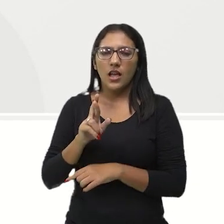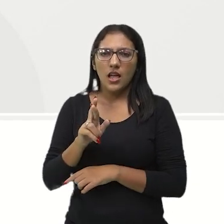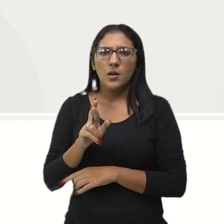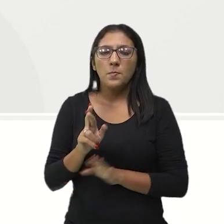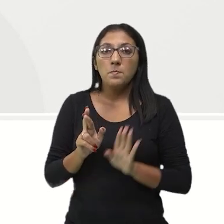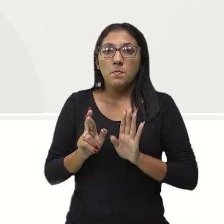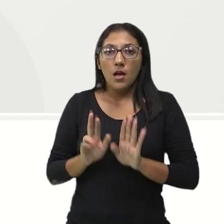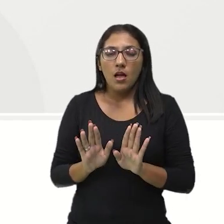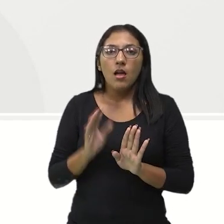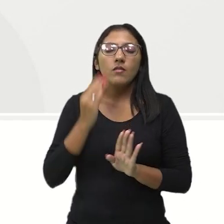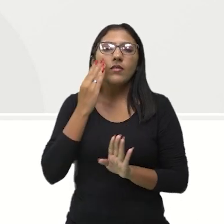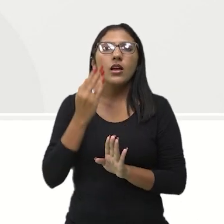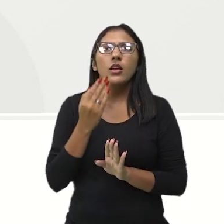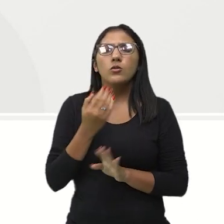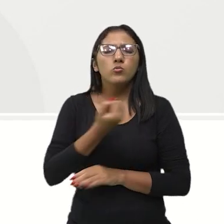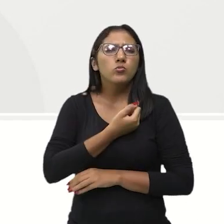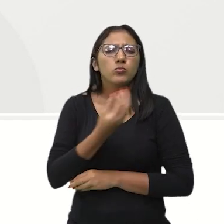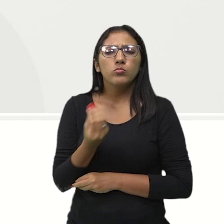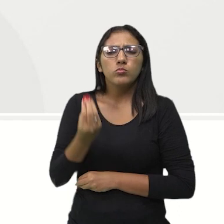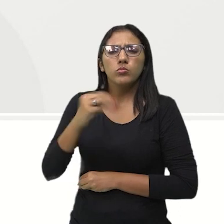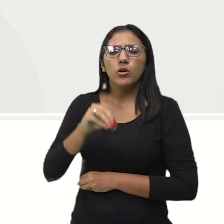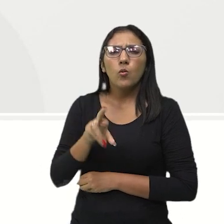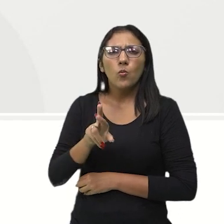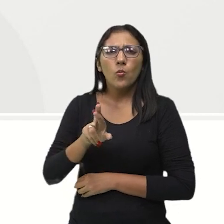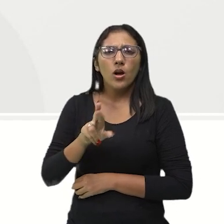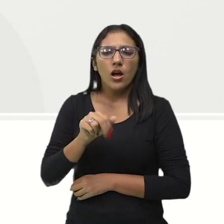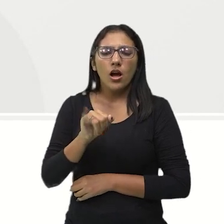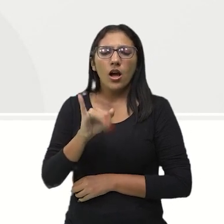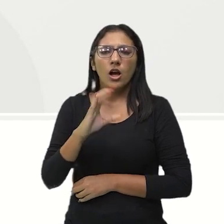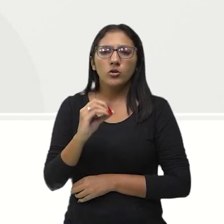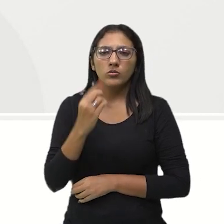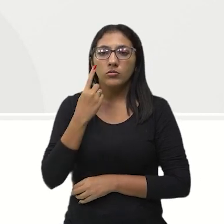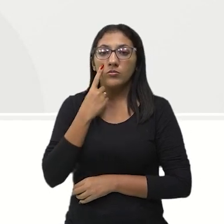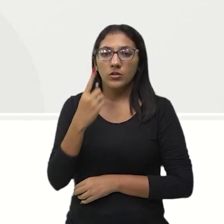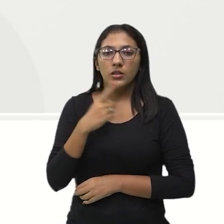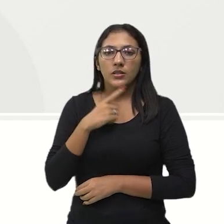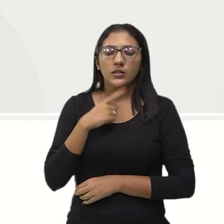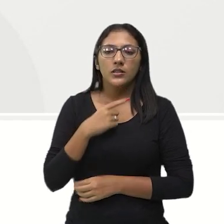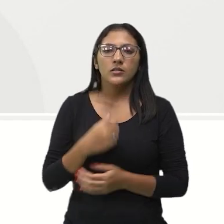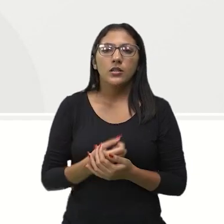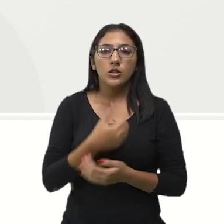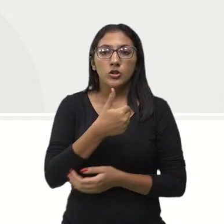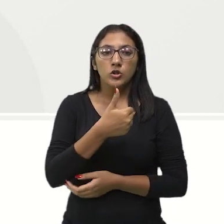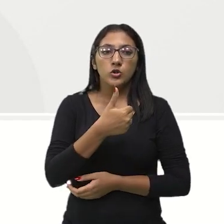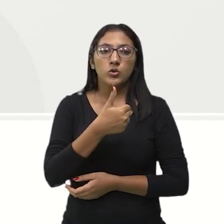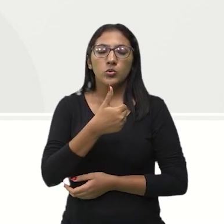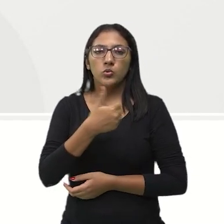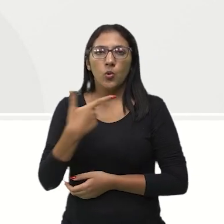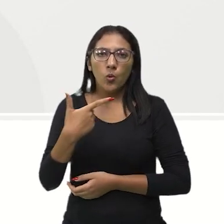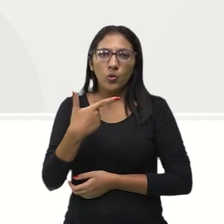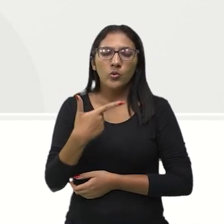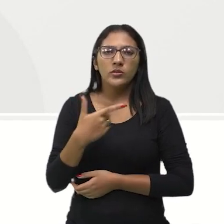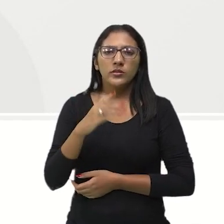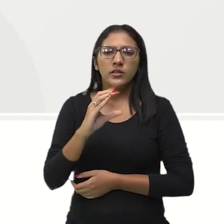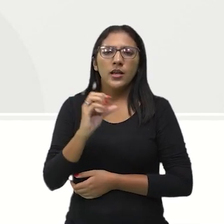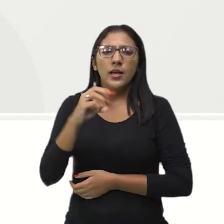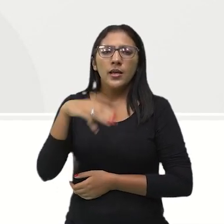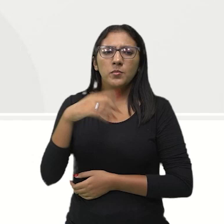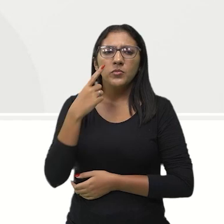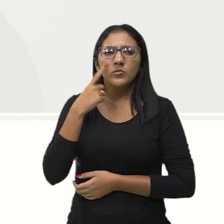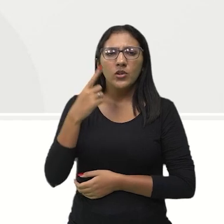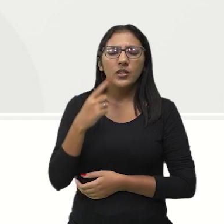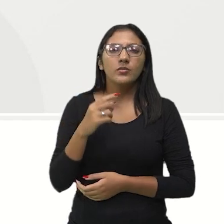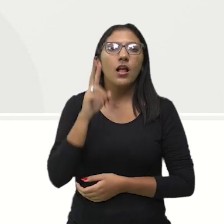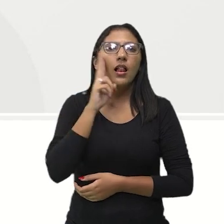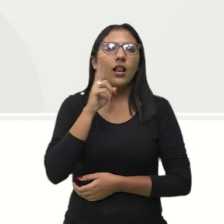centímetros de diâmetro, pessoal. Lembra que eu te falei agora há pouco que o diâmetro é 2 vezes o raio? Tá legal? Se